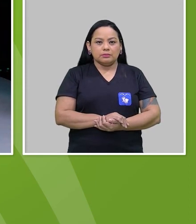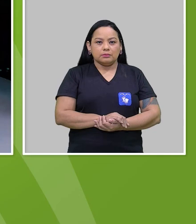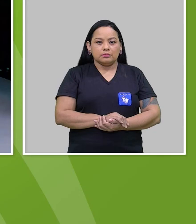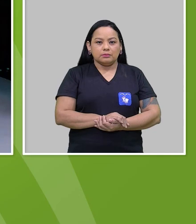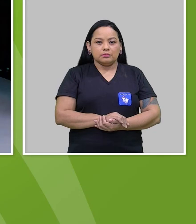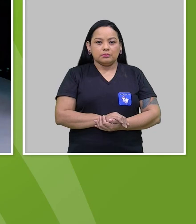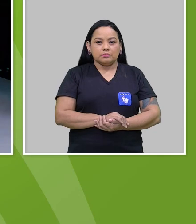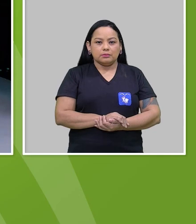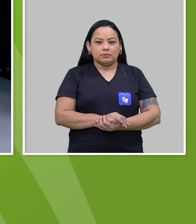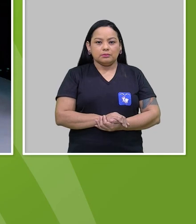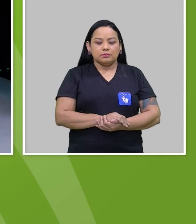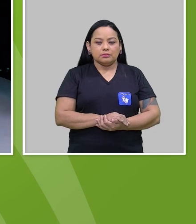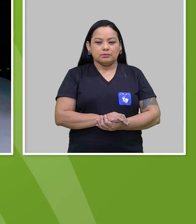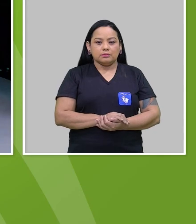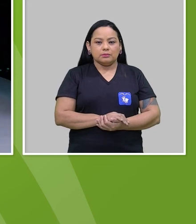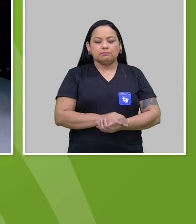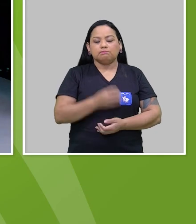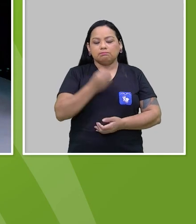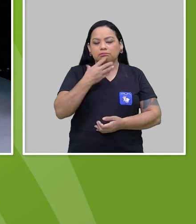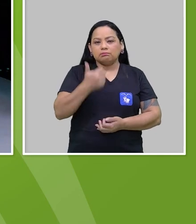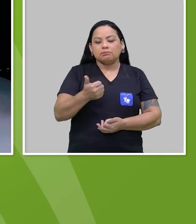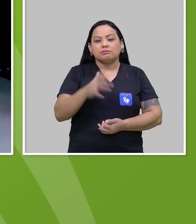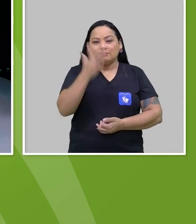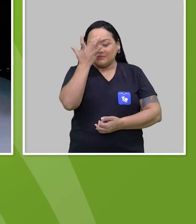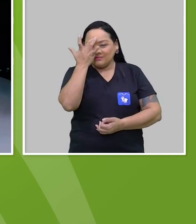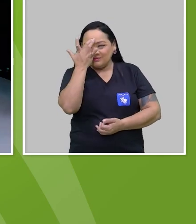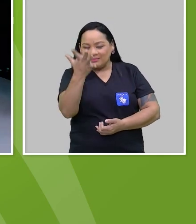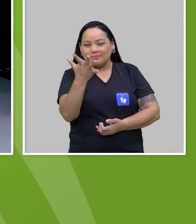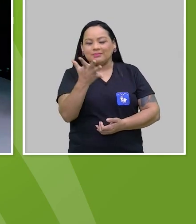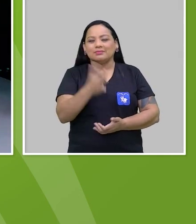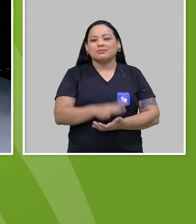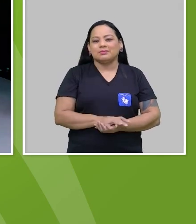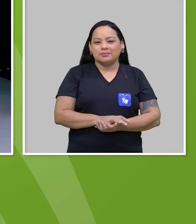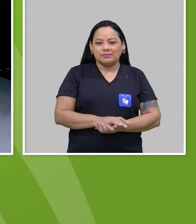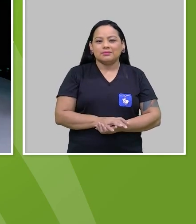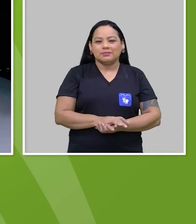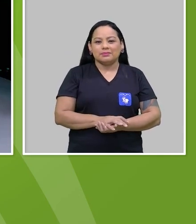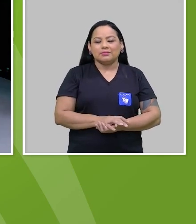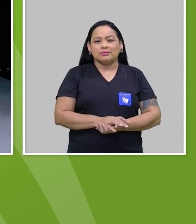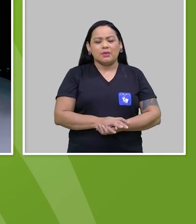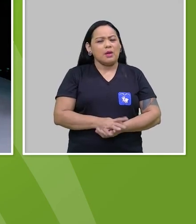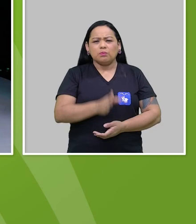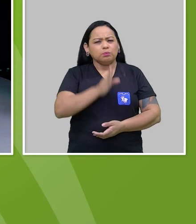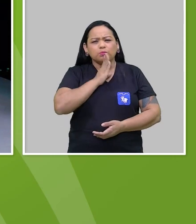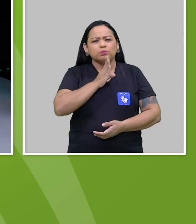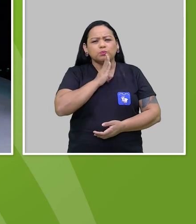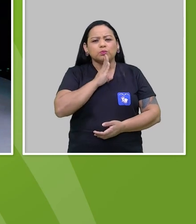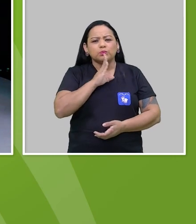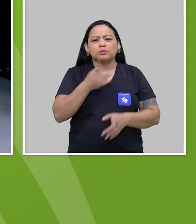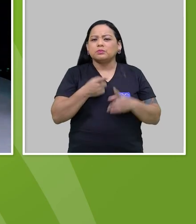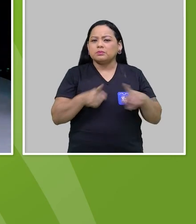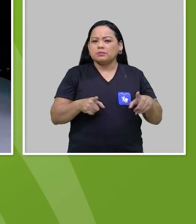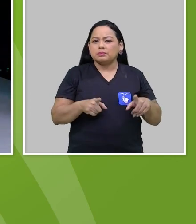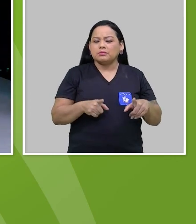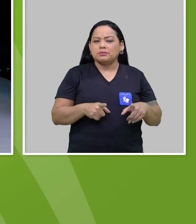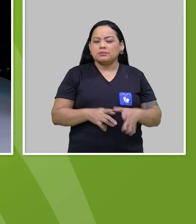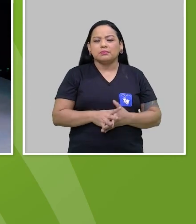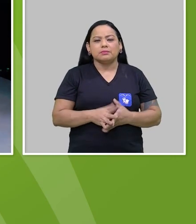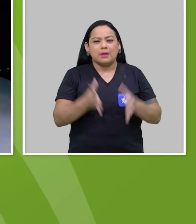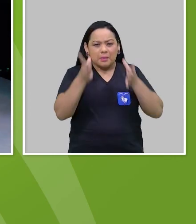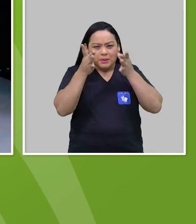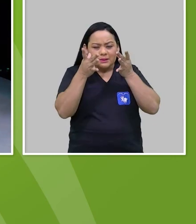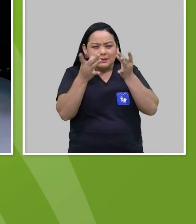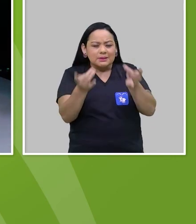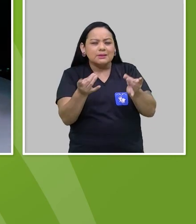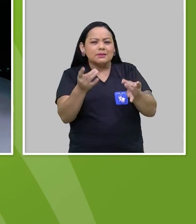Muito bem, olha aí, facinho esse, né? Não sabe? Aí, professora, eu nunca ouvi. Acho que tá faltando prestar um pouquinho